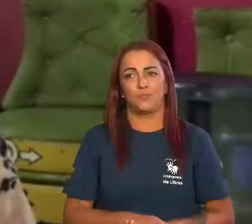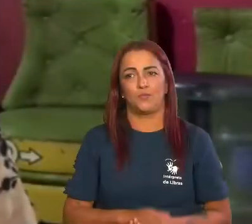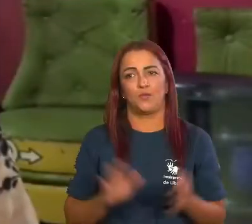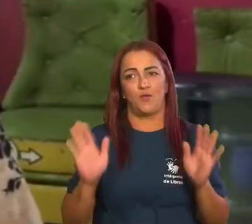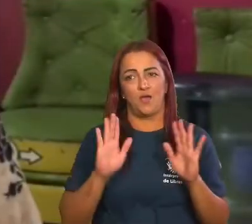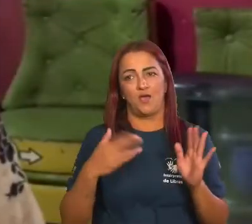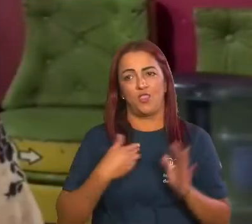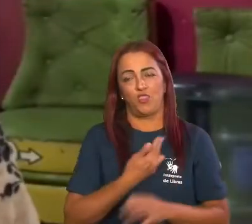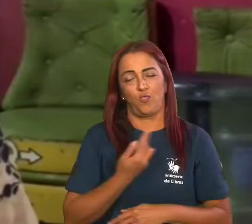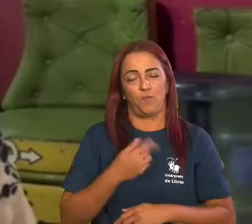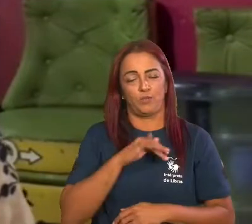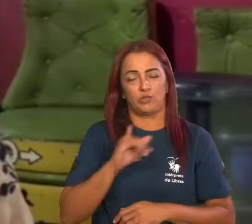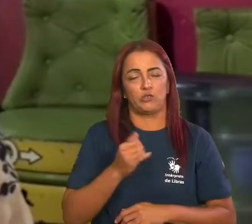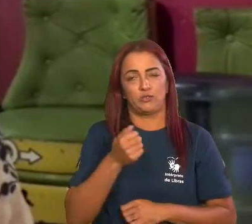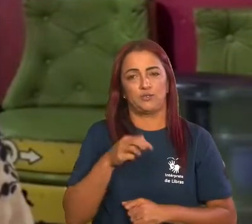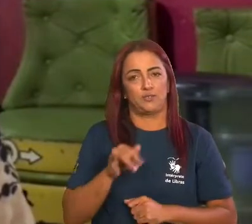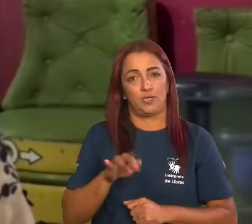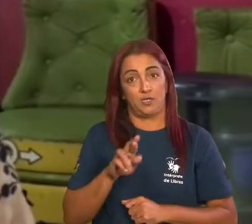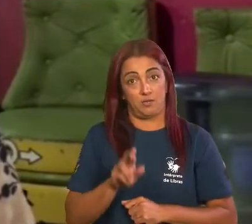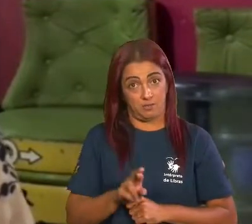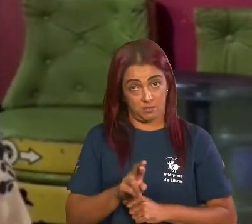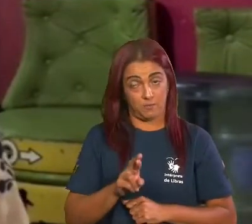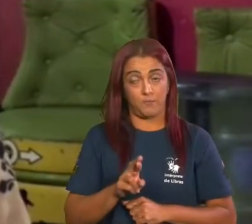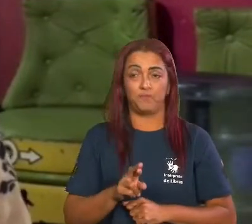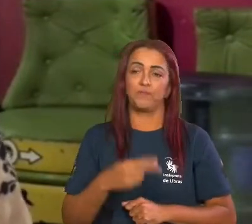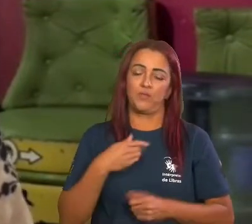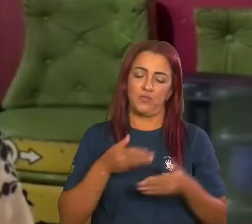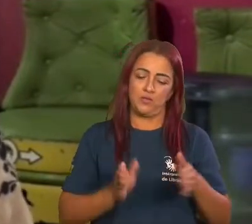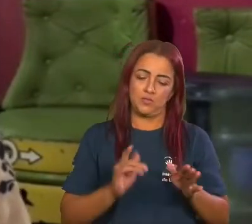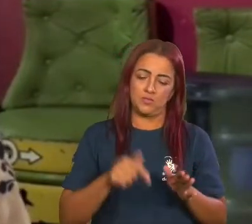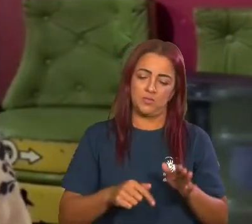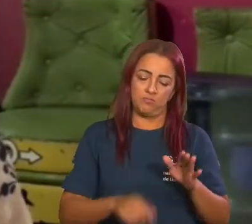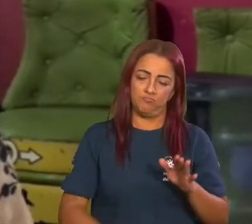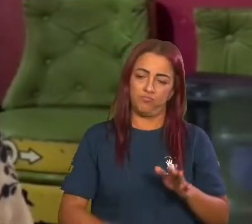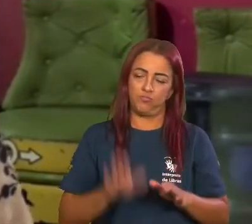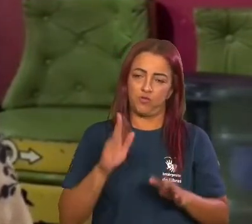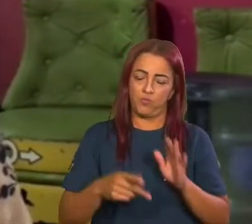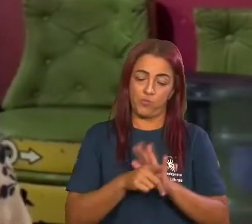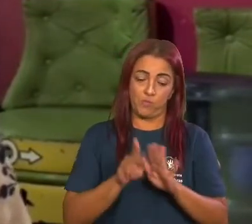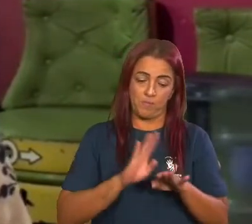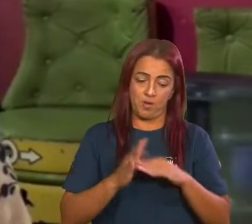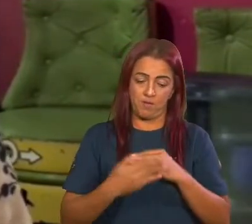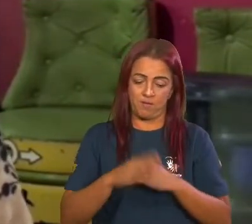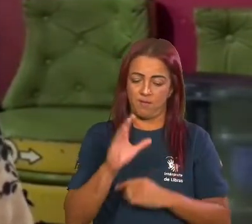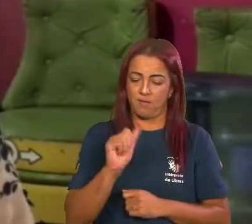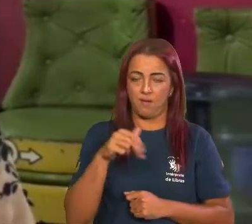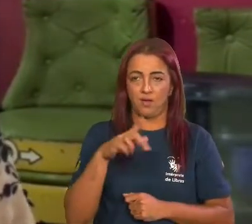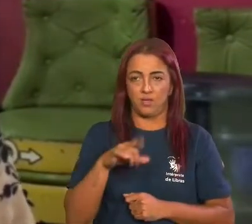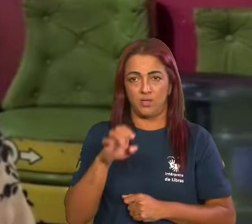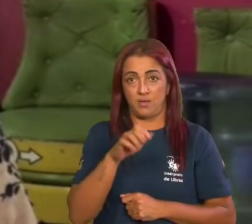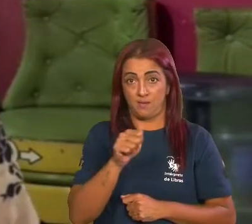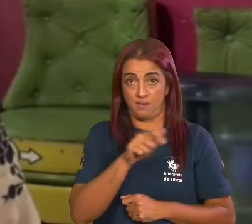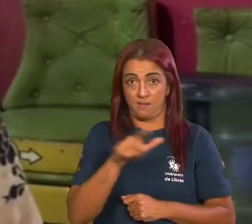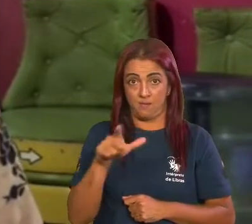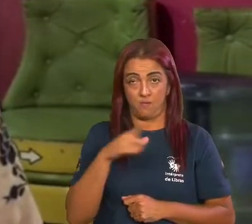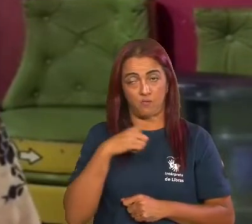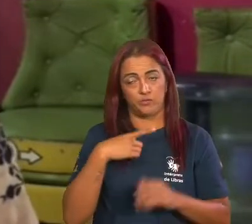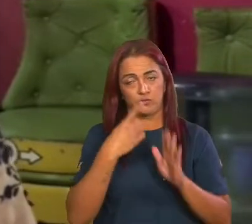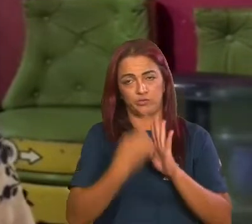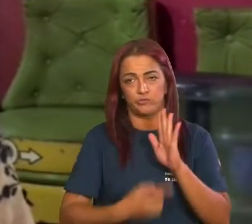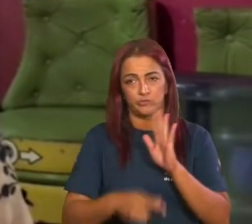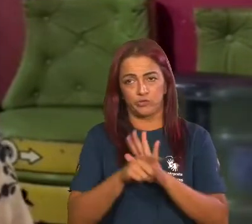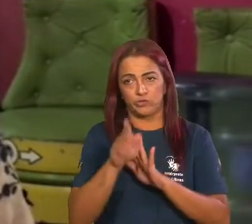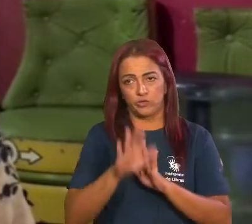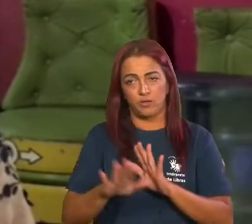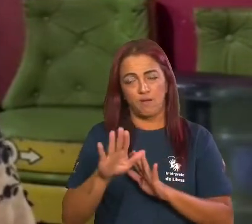Olá, meu nome é Jair Rezende, nascido e criado aqui no bairro do Candial. Sou diretor-geral da Associação Lactomia